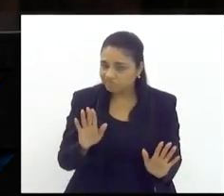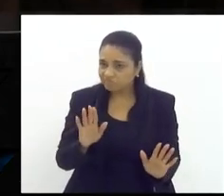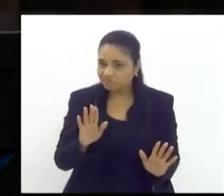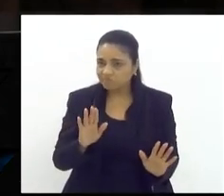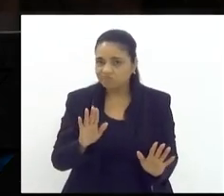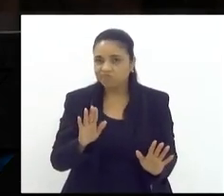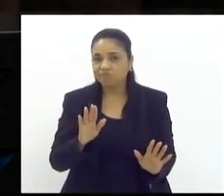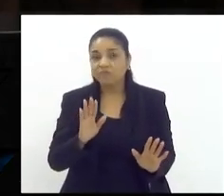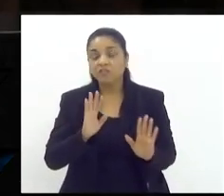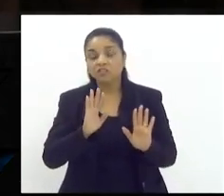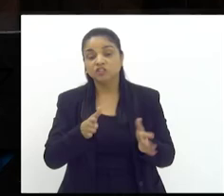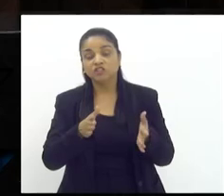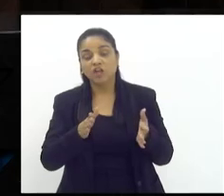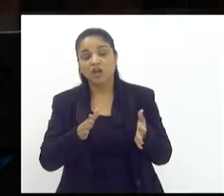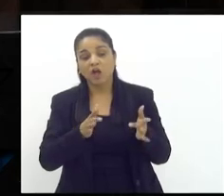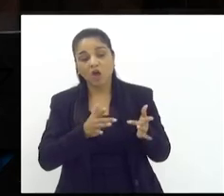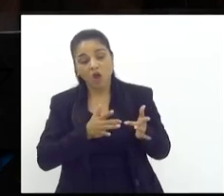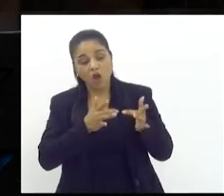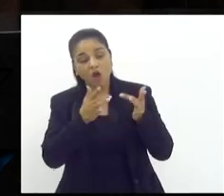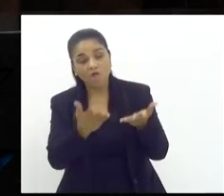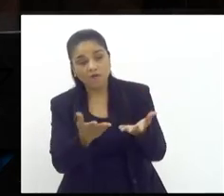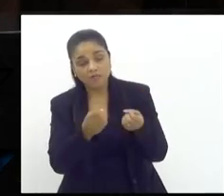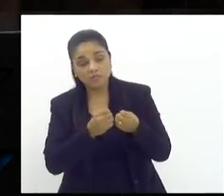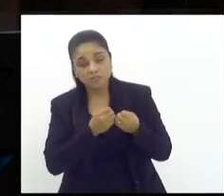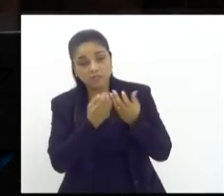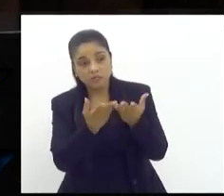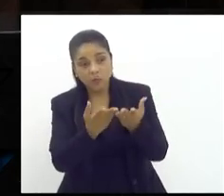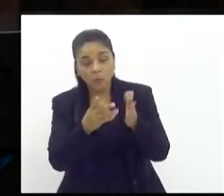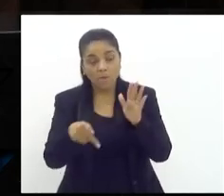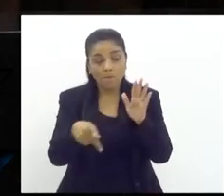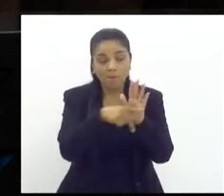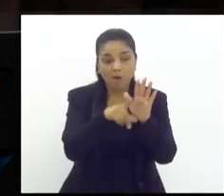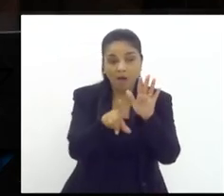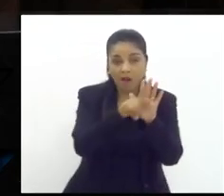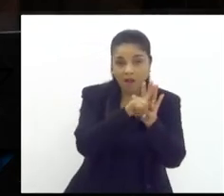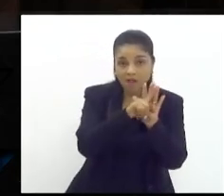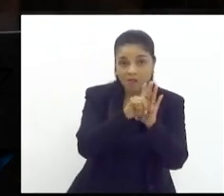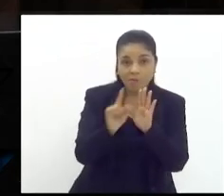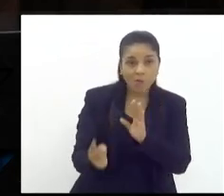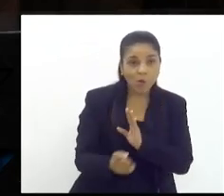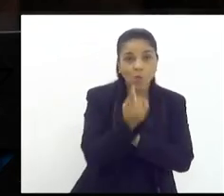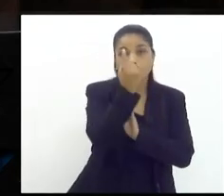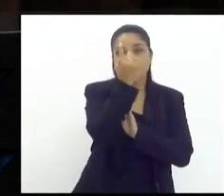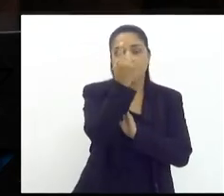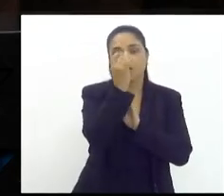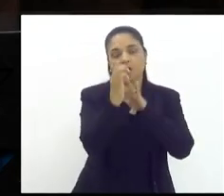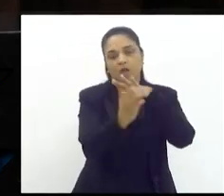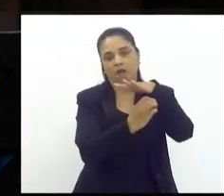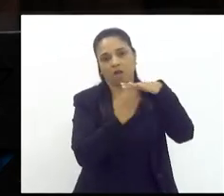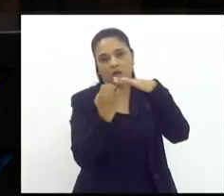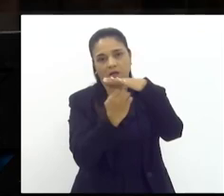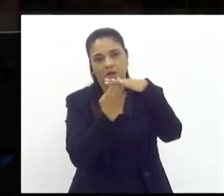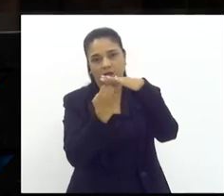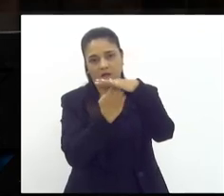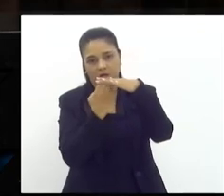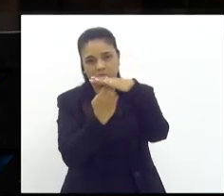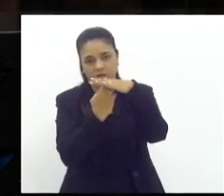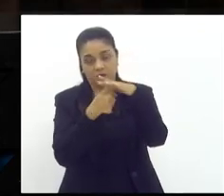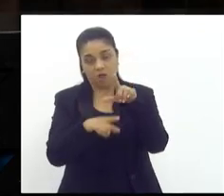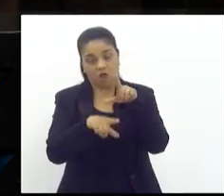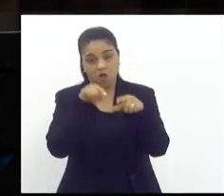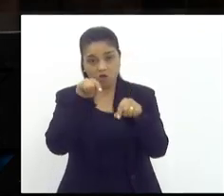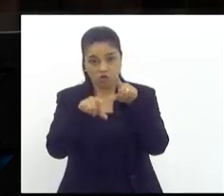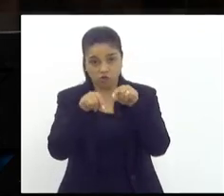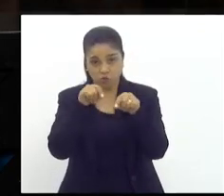e já oferecemos um projeto de lei de uma única agência no qual a escolha